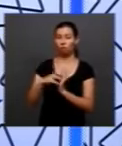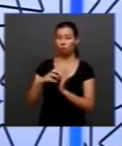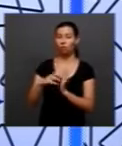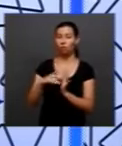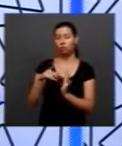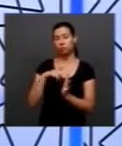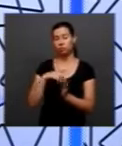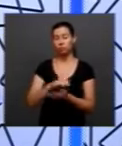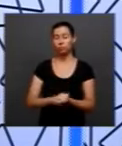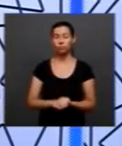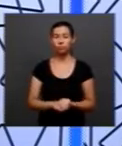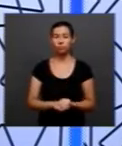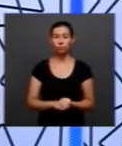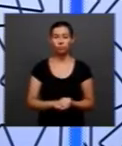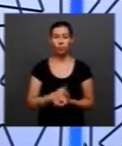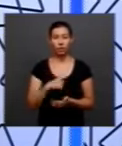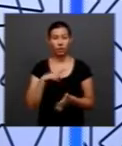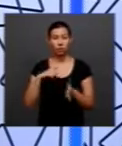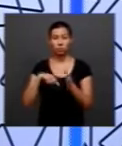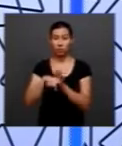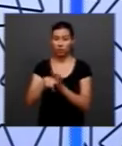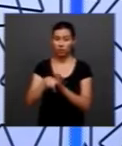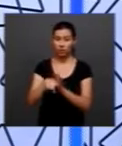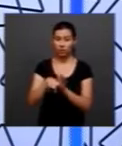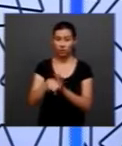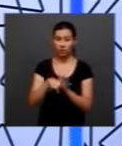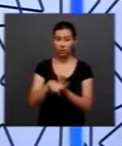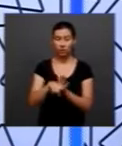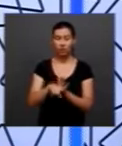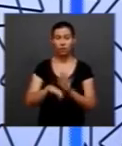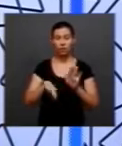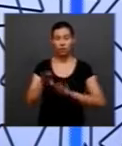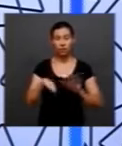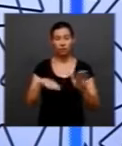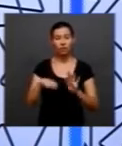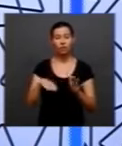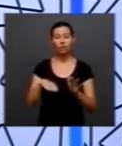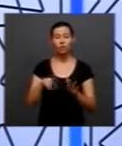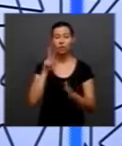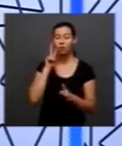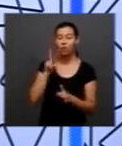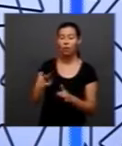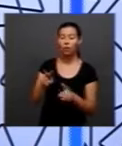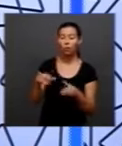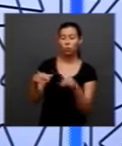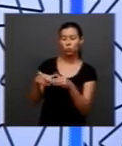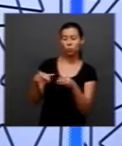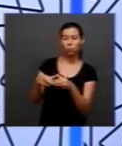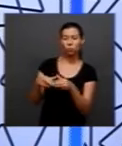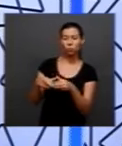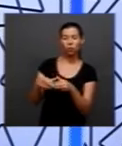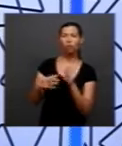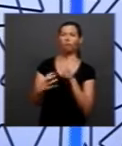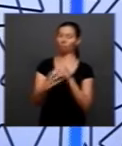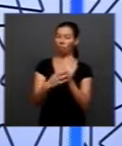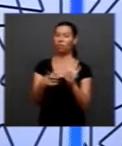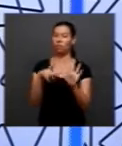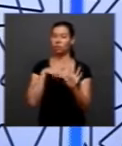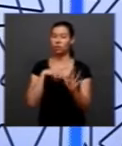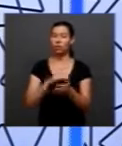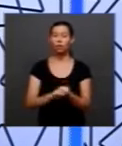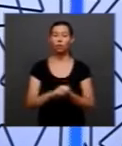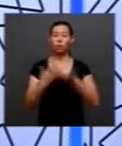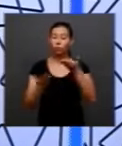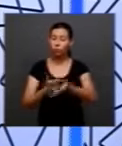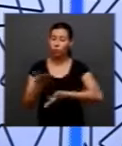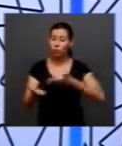muitas vezes a AIDS chega na frente da identidade do gay e da lésbica. Ou seja, eu vou atender alguém, vou cuidar